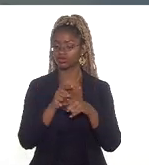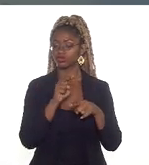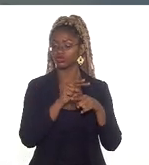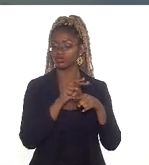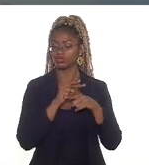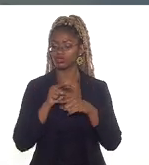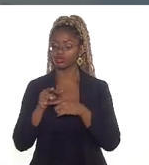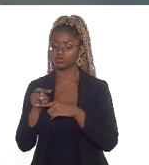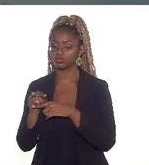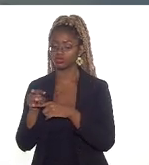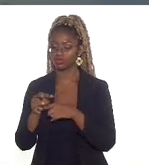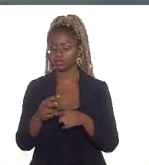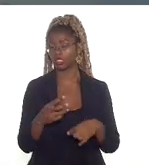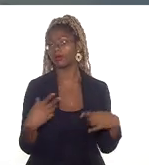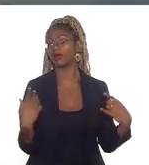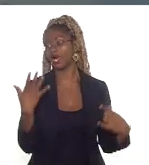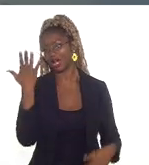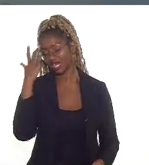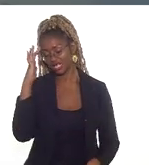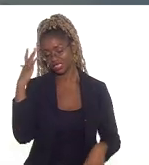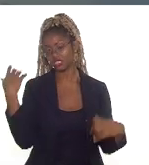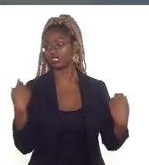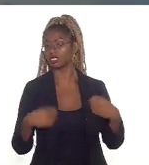fiscalização sentem necessário